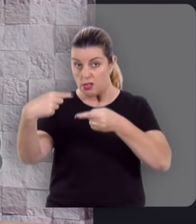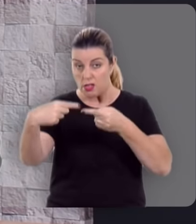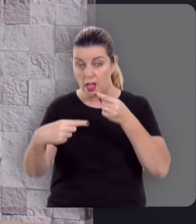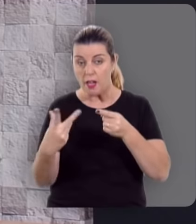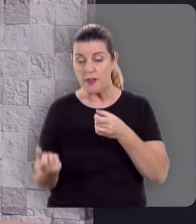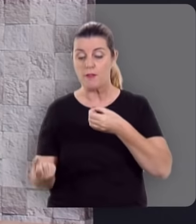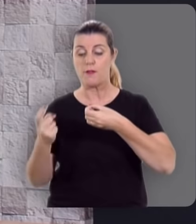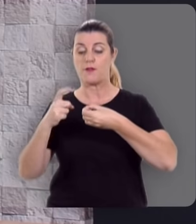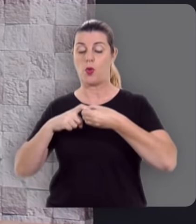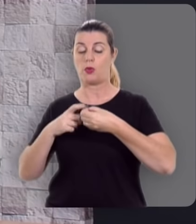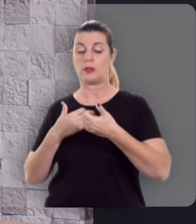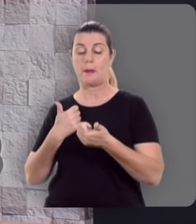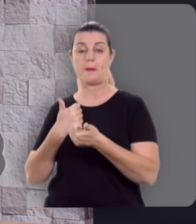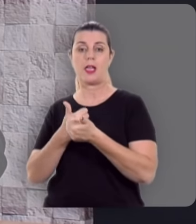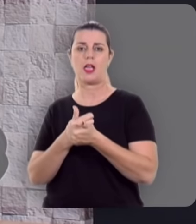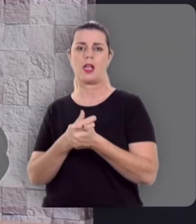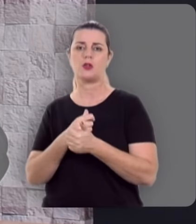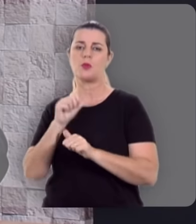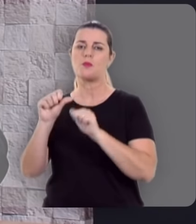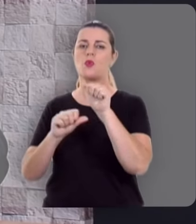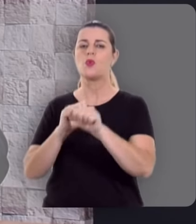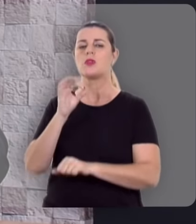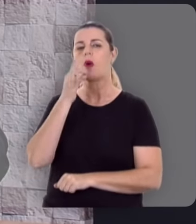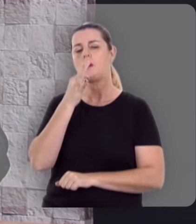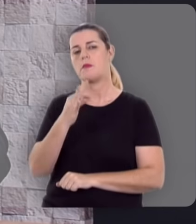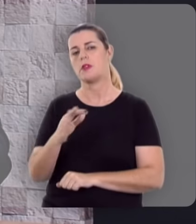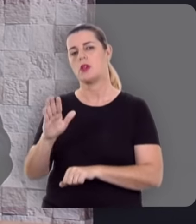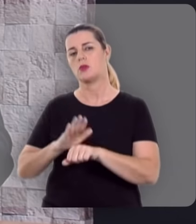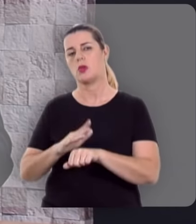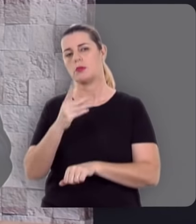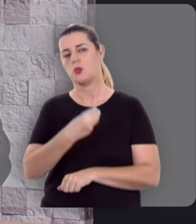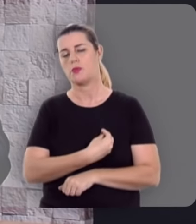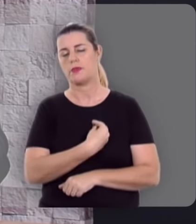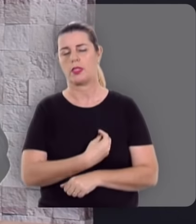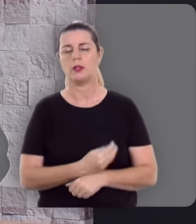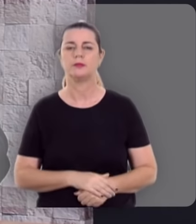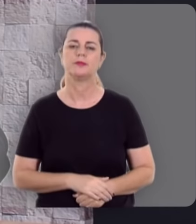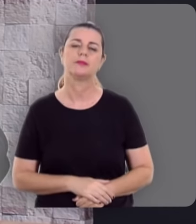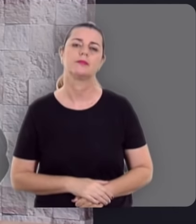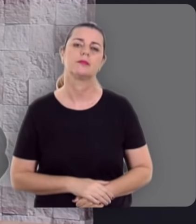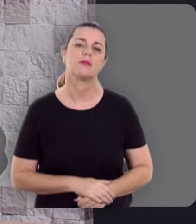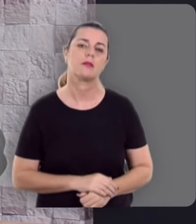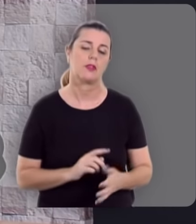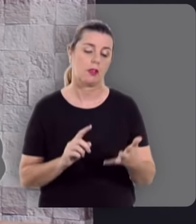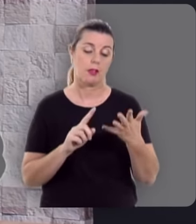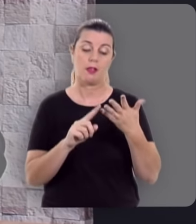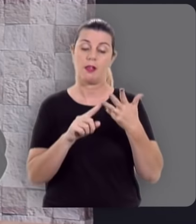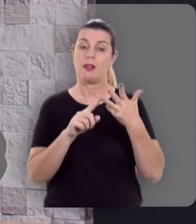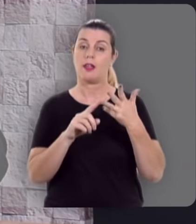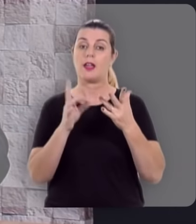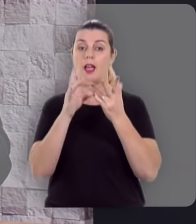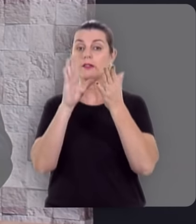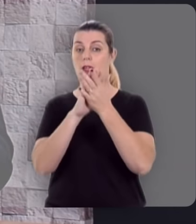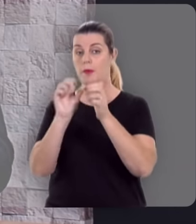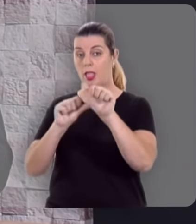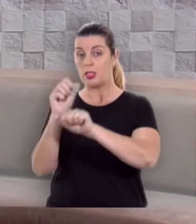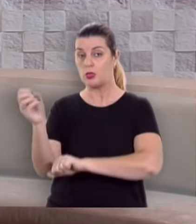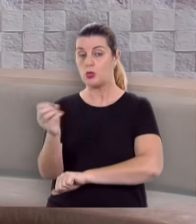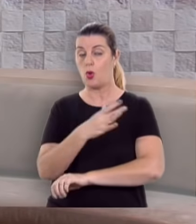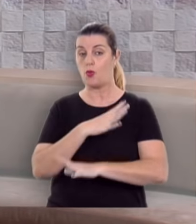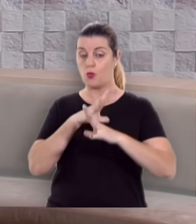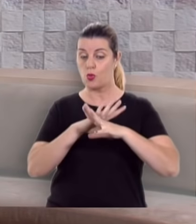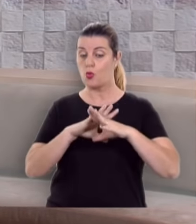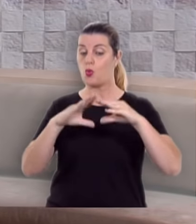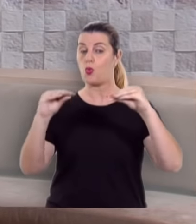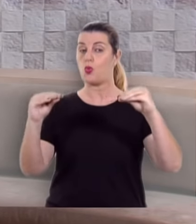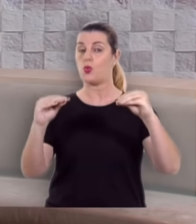reputação. E quem criticou você vai ter que voltar a você e mudar de opinião a seu respeito. Deus